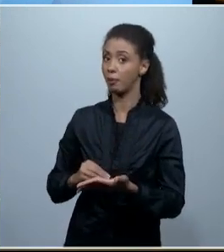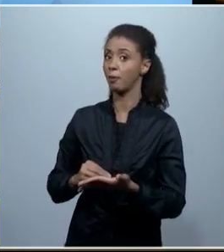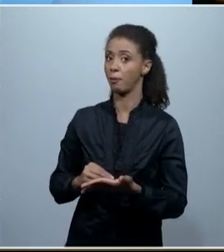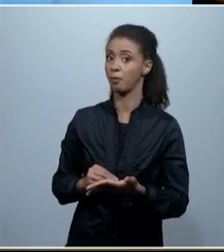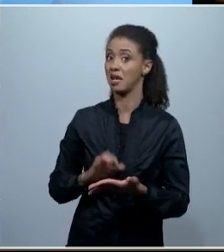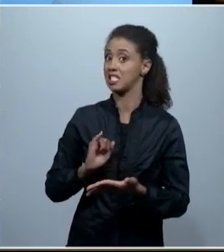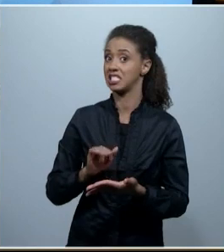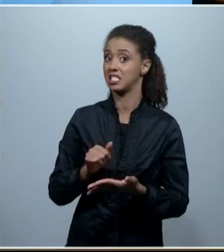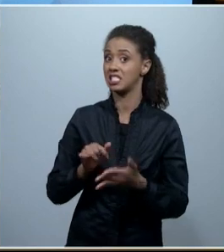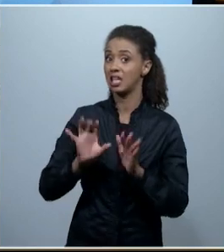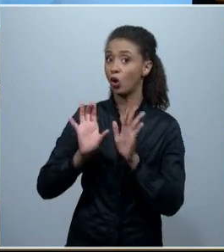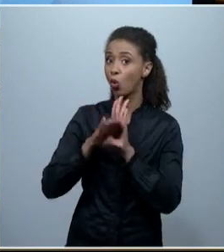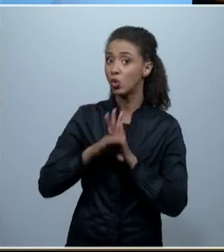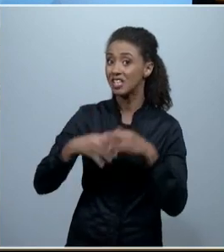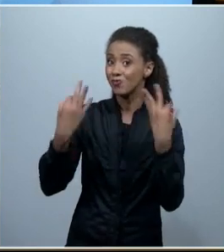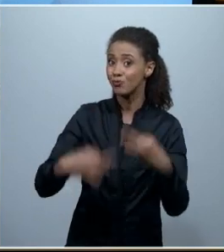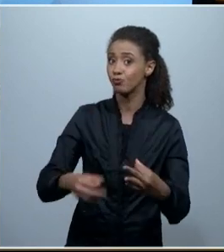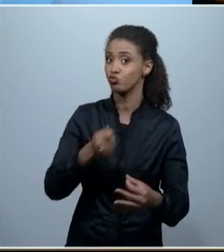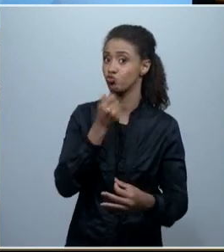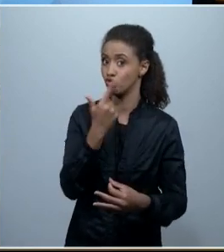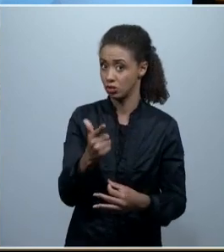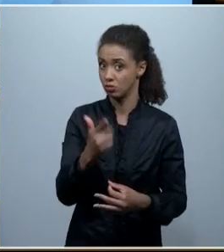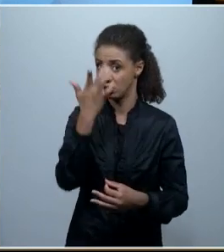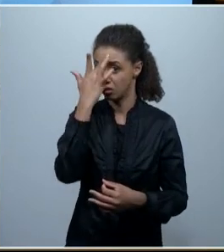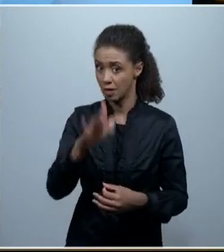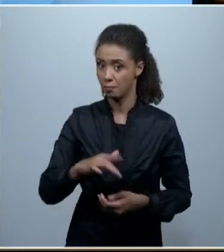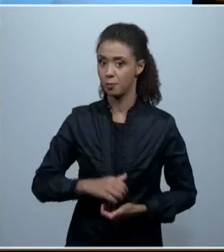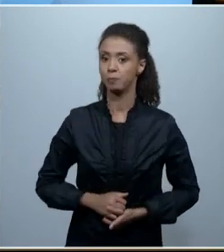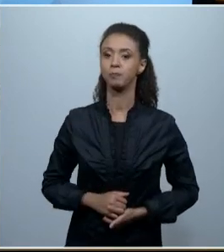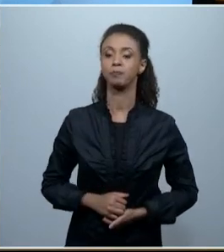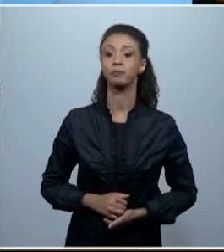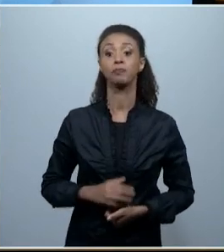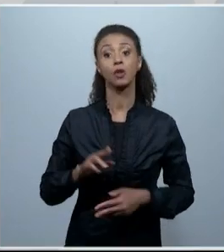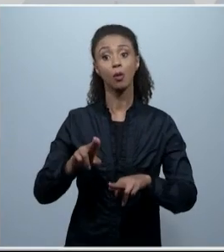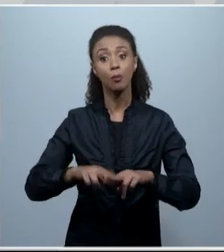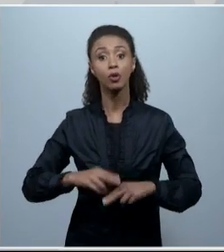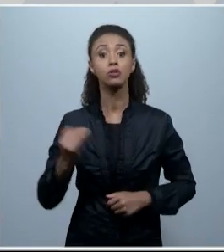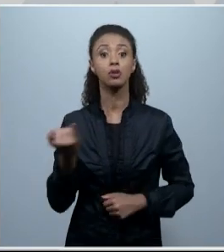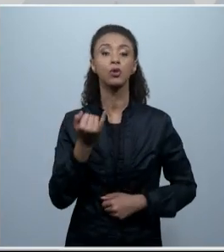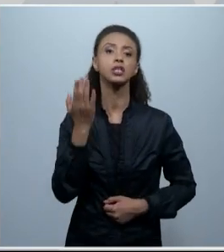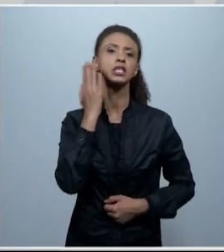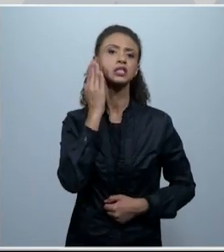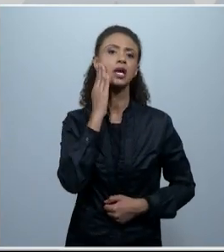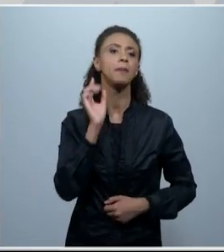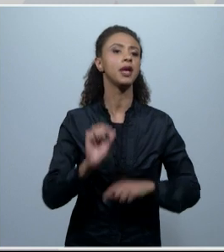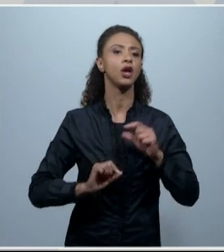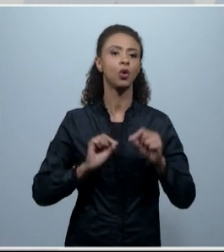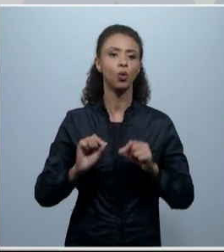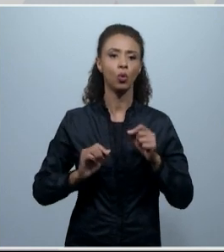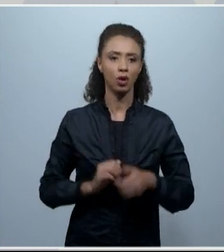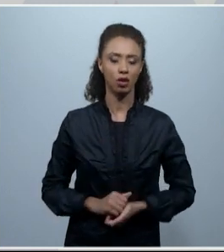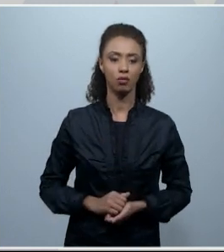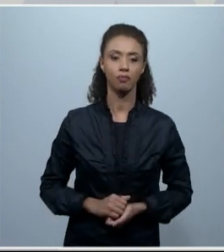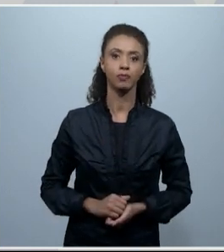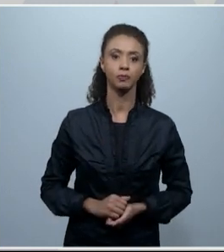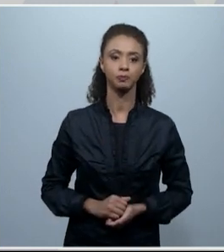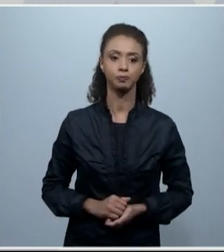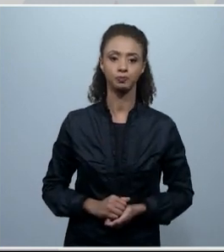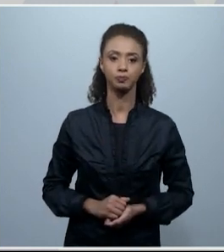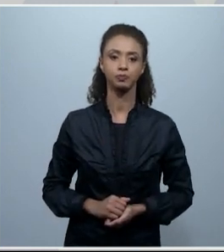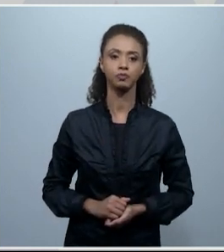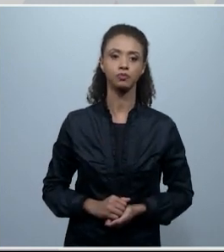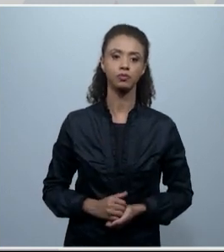precisamente a jóia a faz sentido que vocês entendam a diferença entre um quadrilátero um ou mais em geral entre um